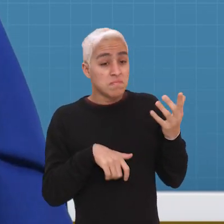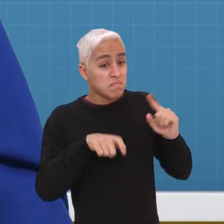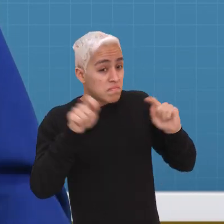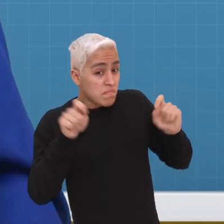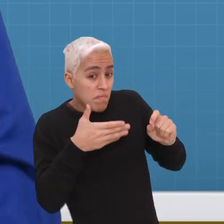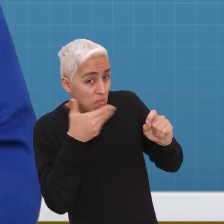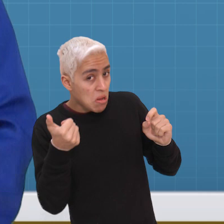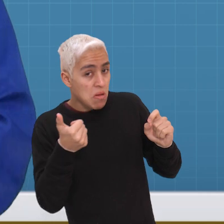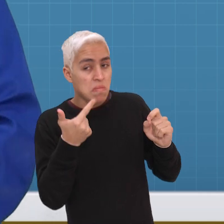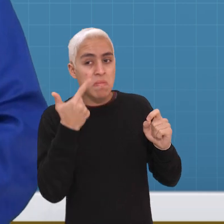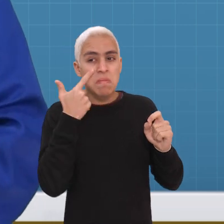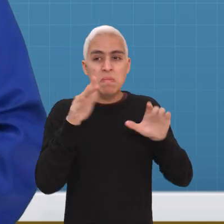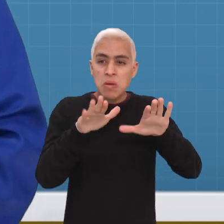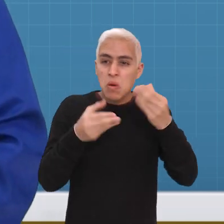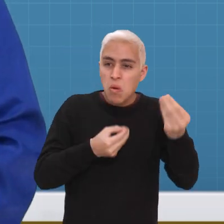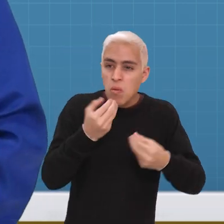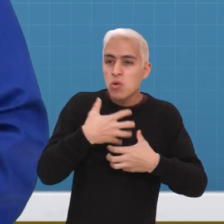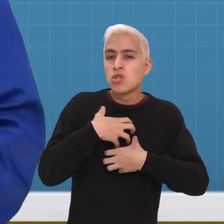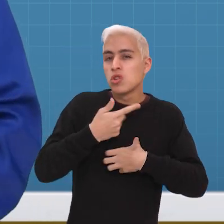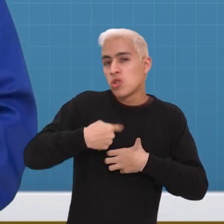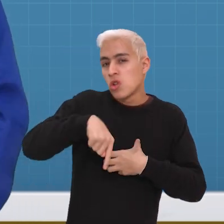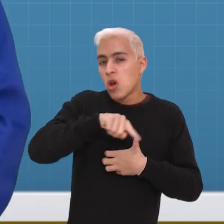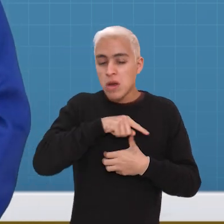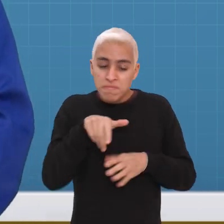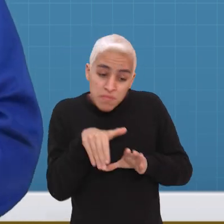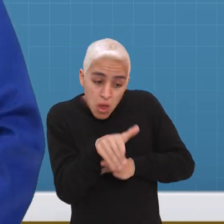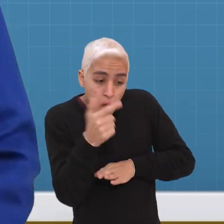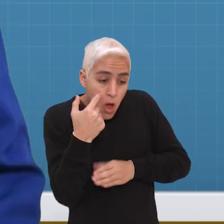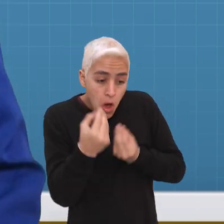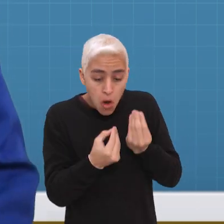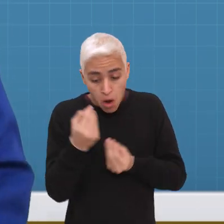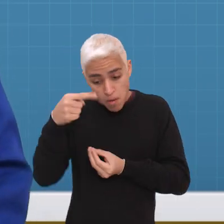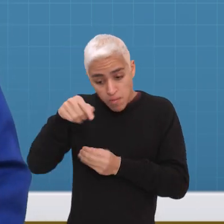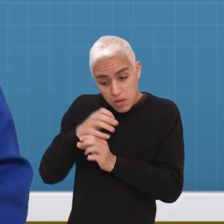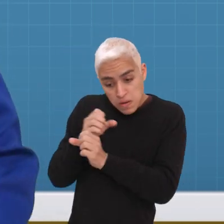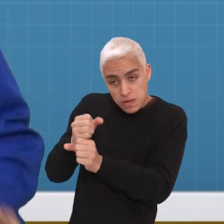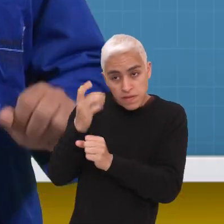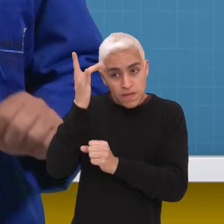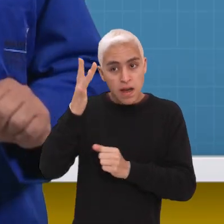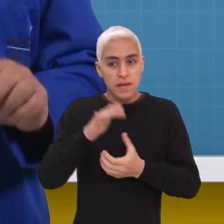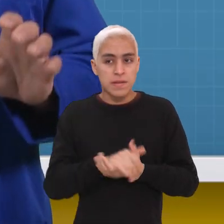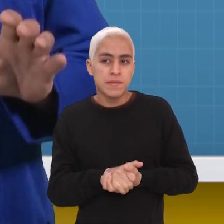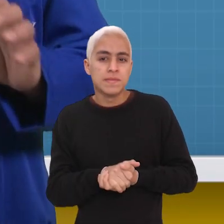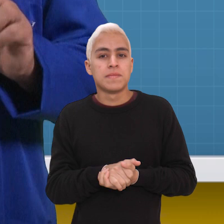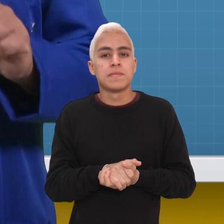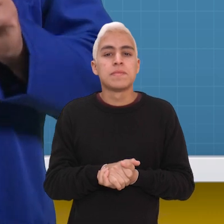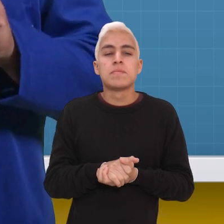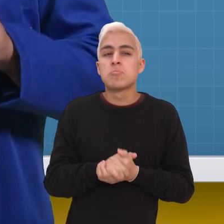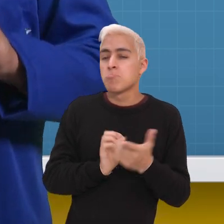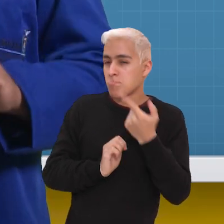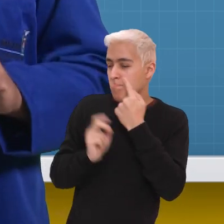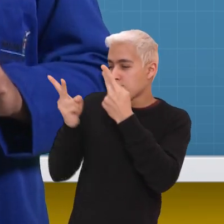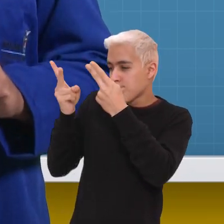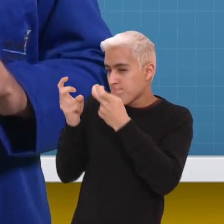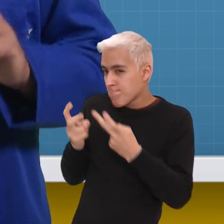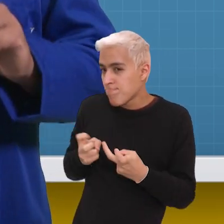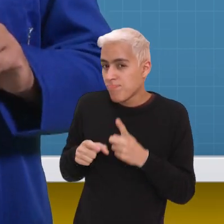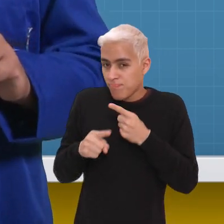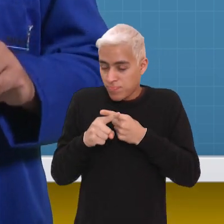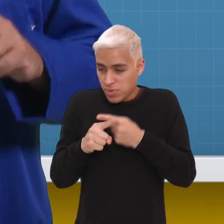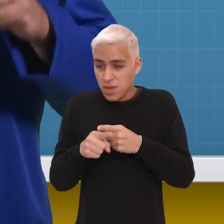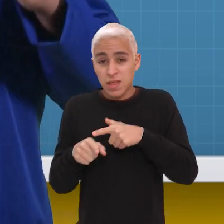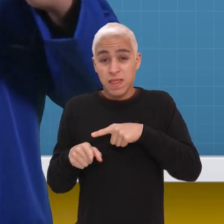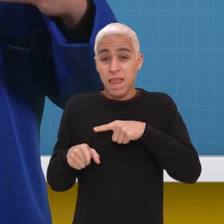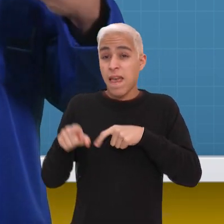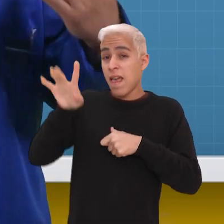forma possível, mas vamos ver como nós iríamos dizer para ela como resolver o problema. Muito bem, esse precisa observação,